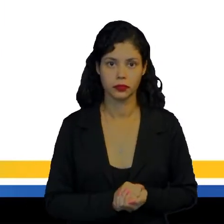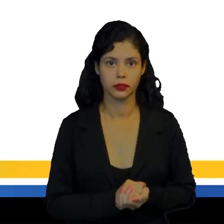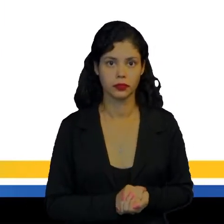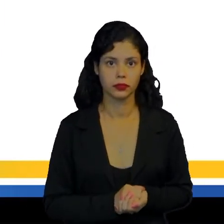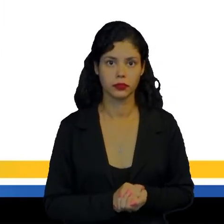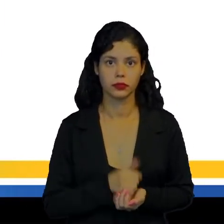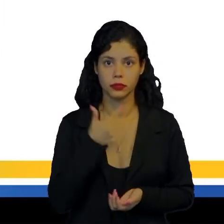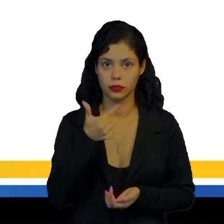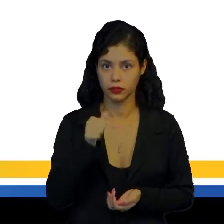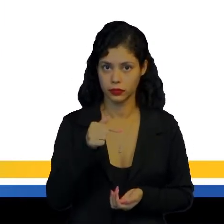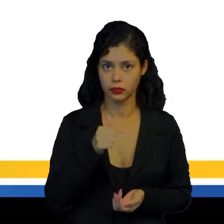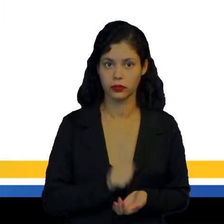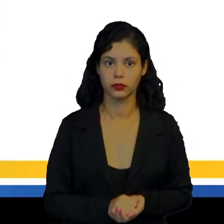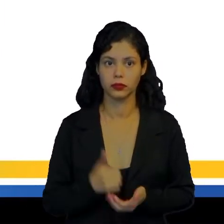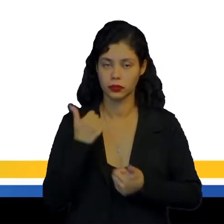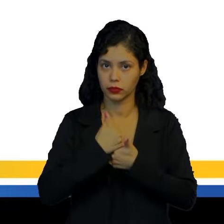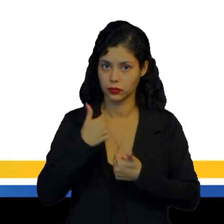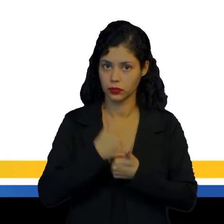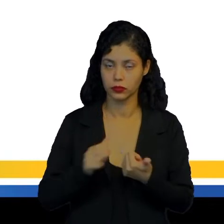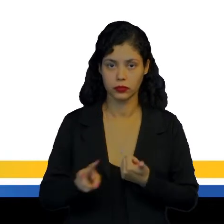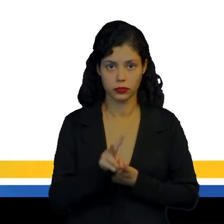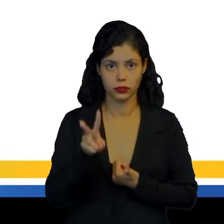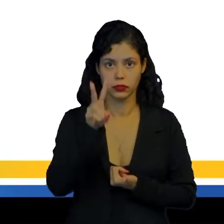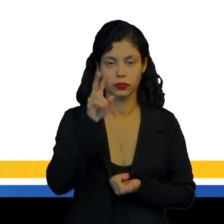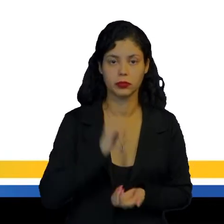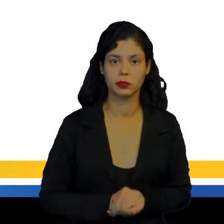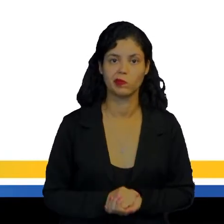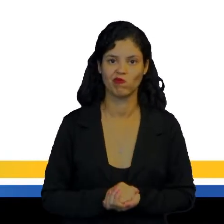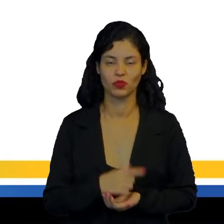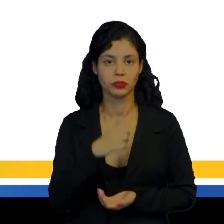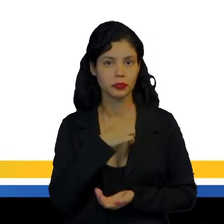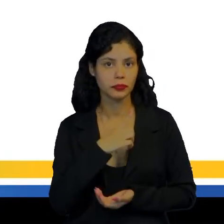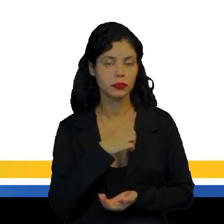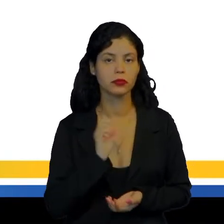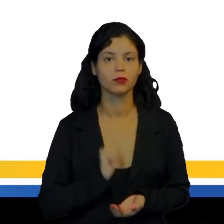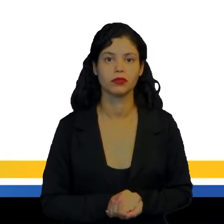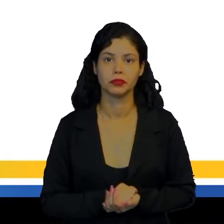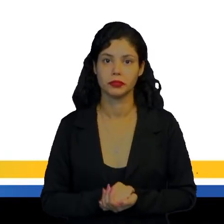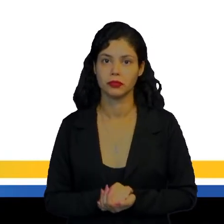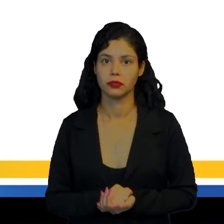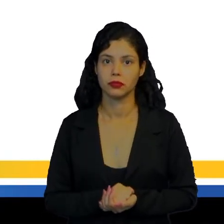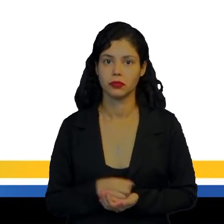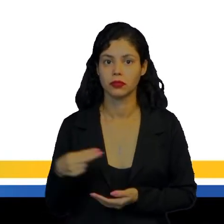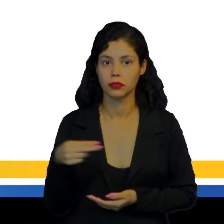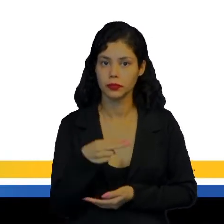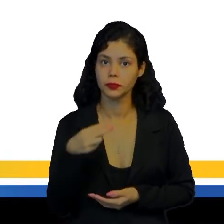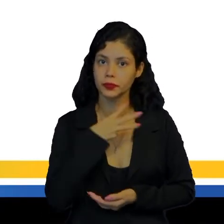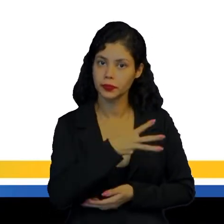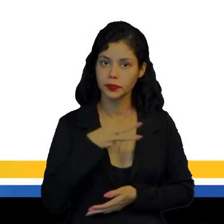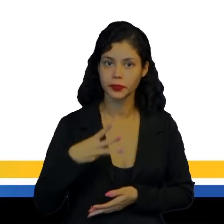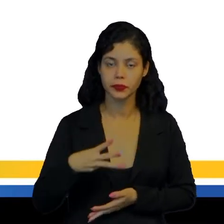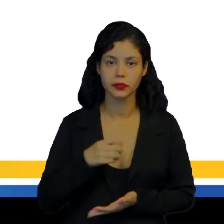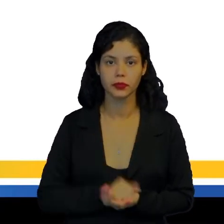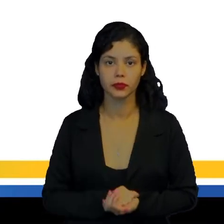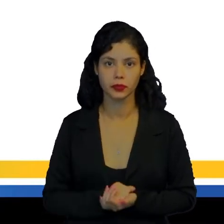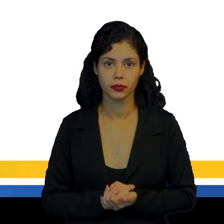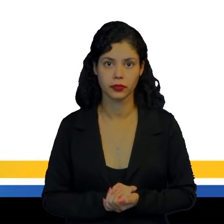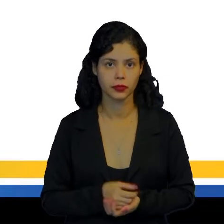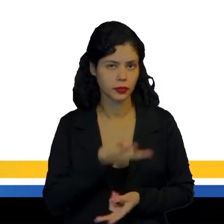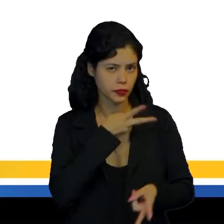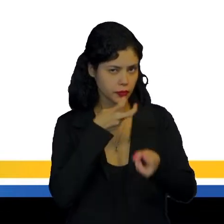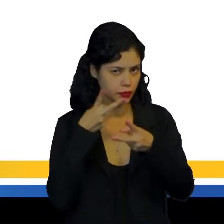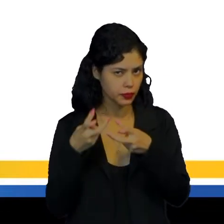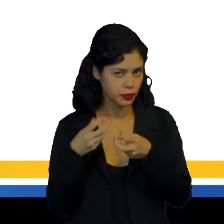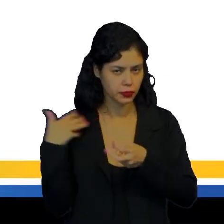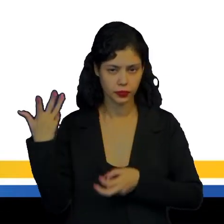a 33. Substituindo esse valor na equação, nós vamos ter 3x é igual a 33. Note que